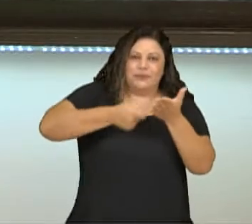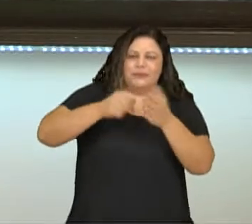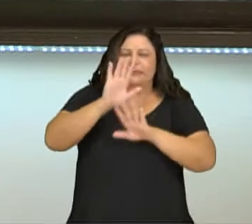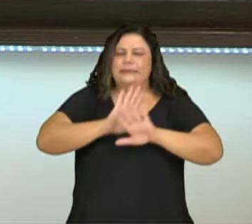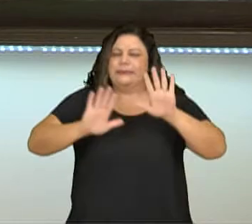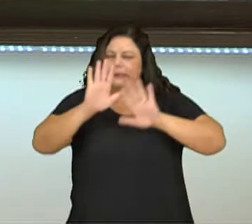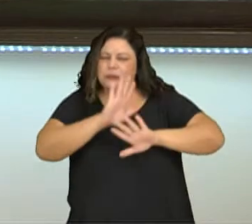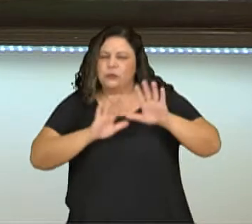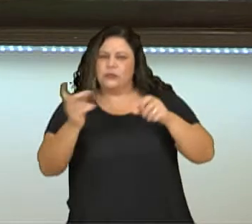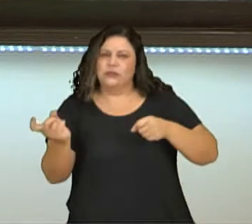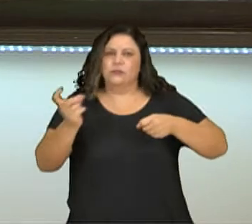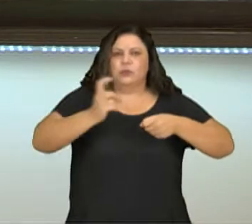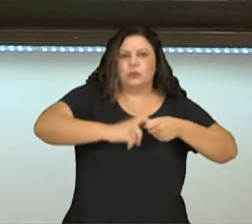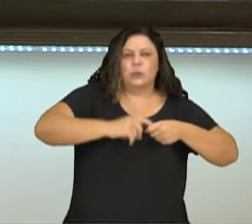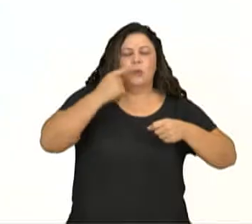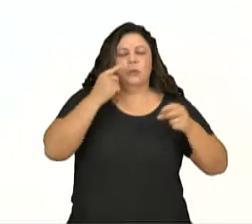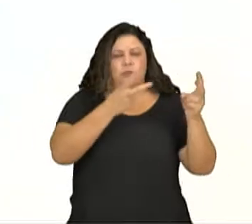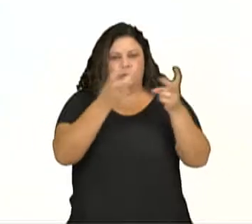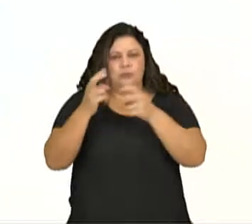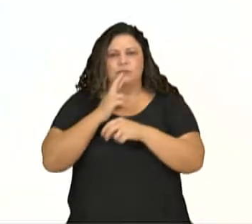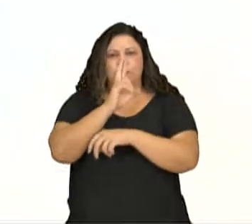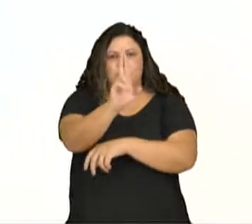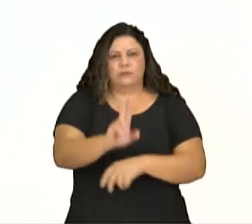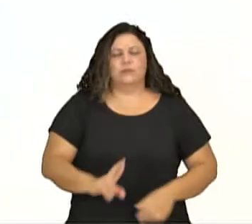já volta para verificar a resolução.